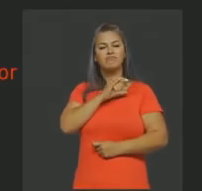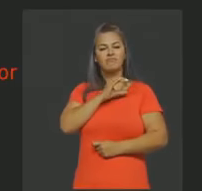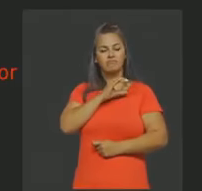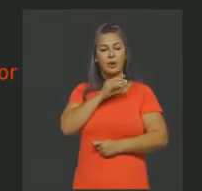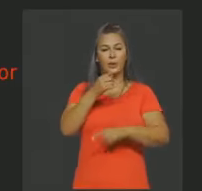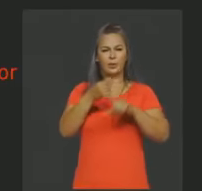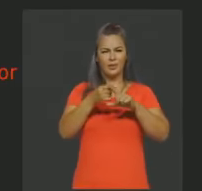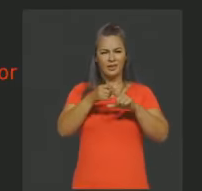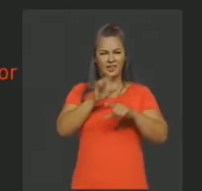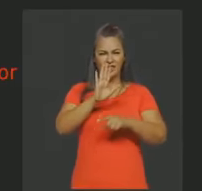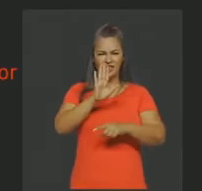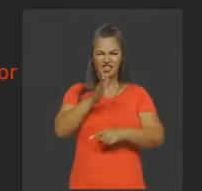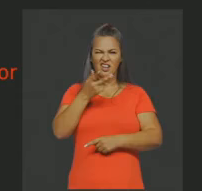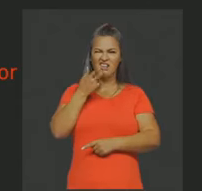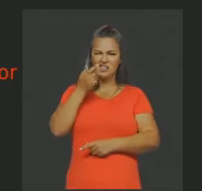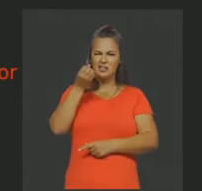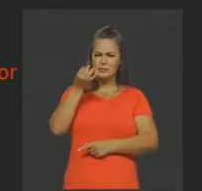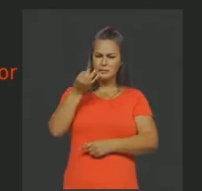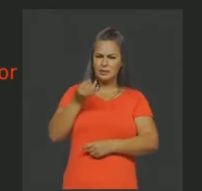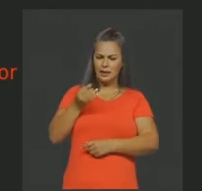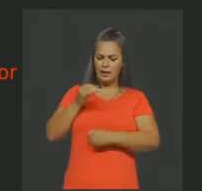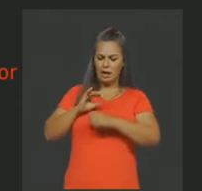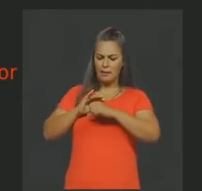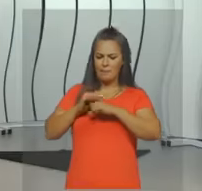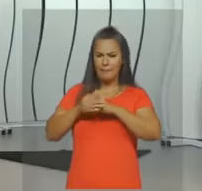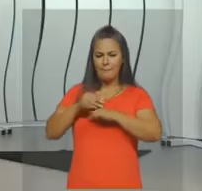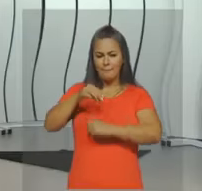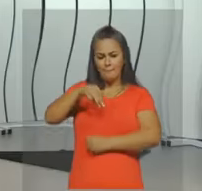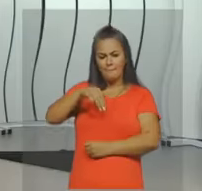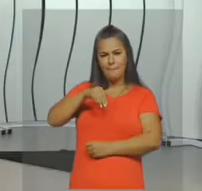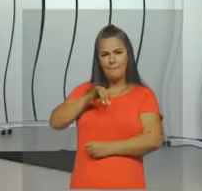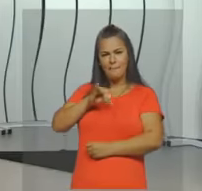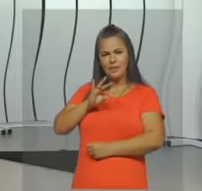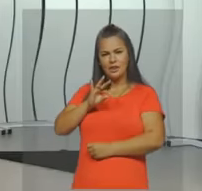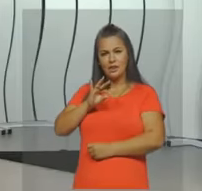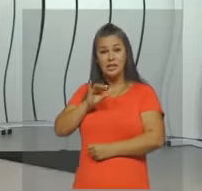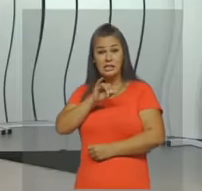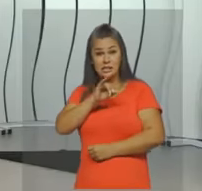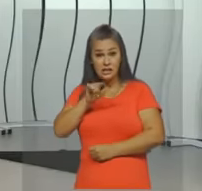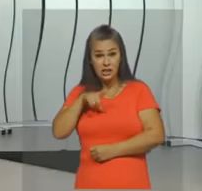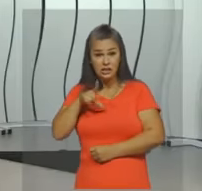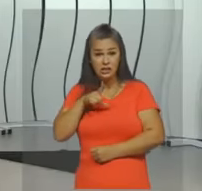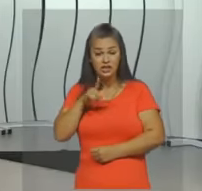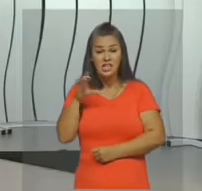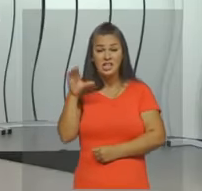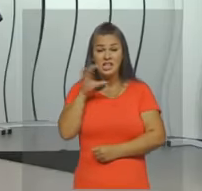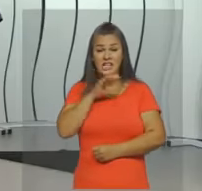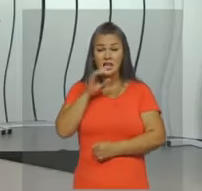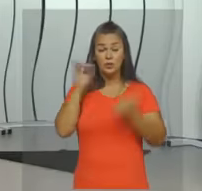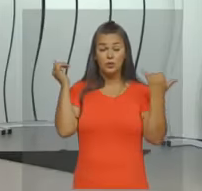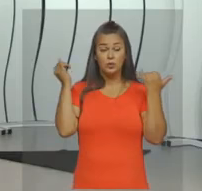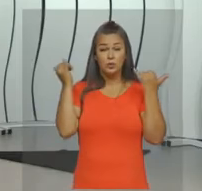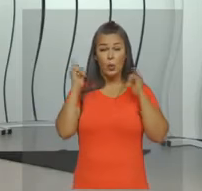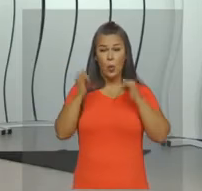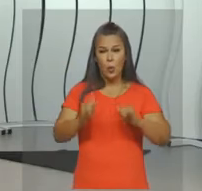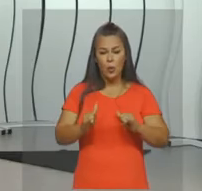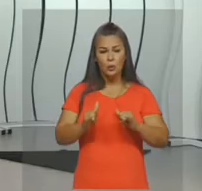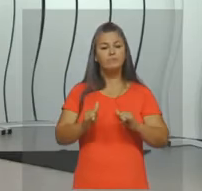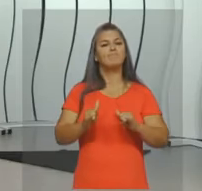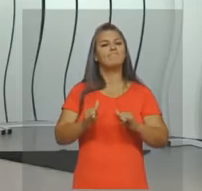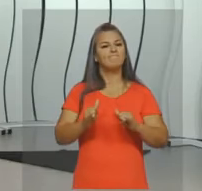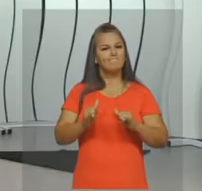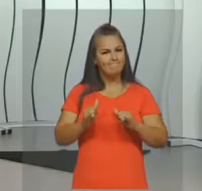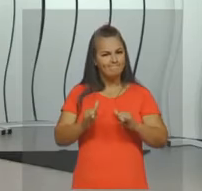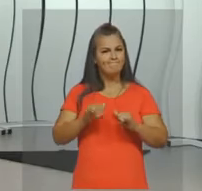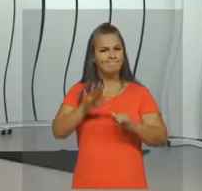movimento, se vocês lembram da mitocôndria, que é uma organela citoplasmática, ela produz energia pela quebra da glicose. Então o músculo é uma célula que tem